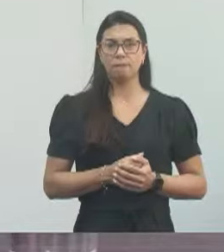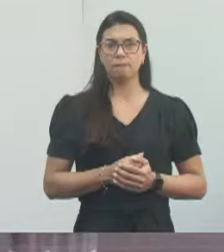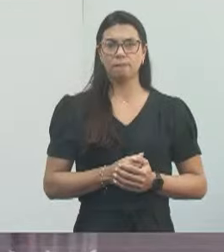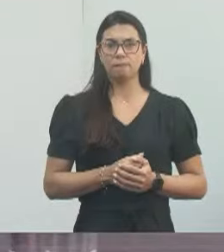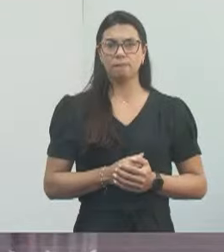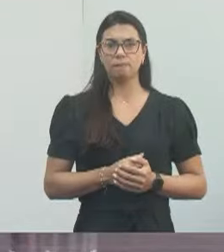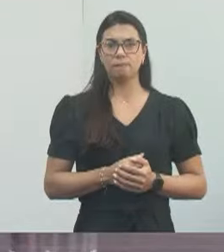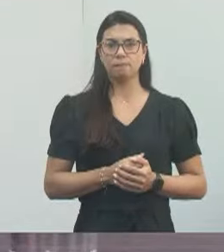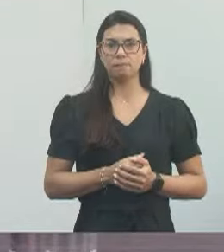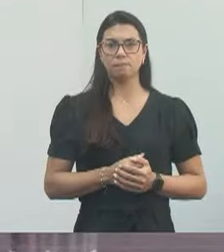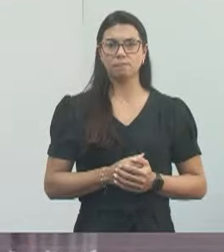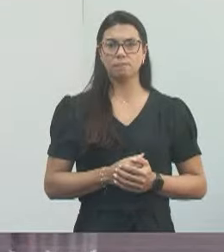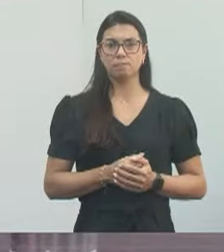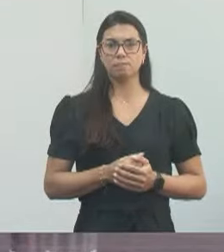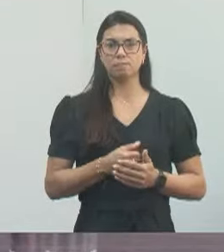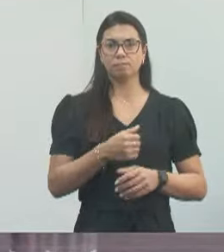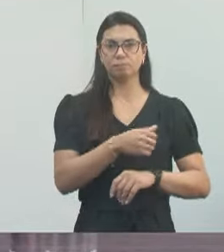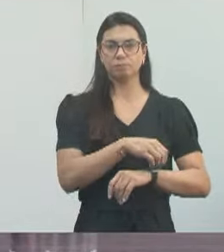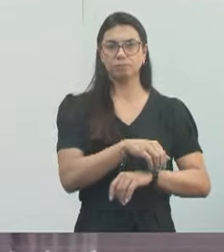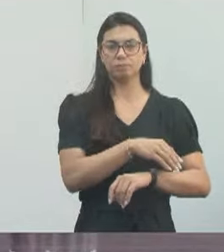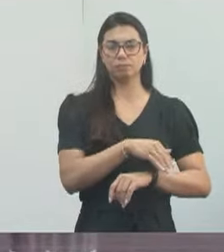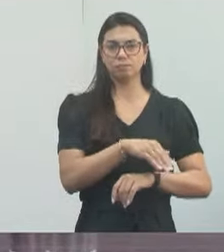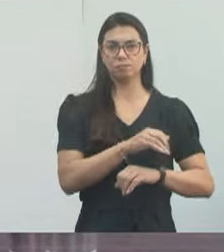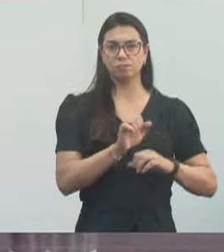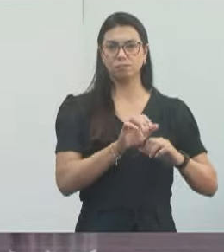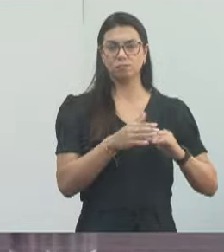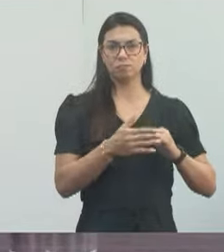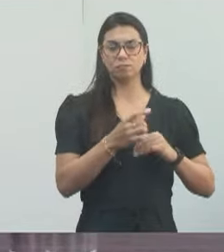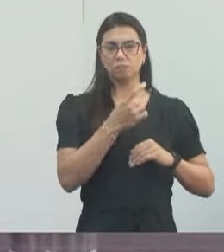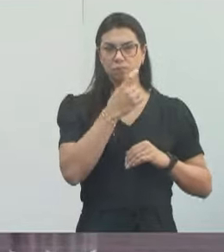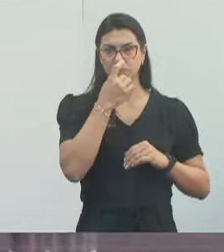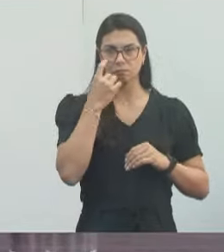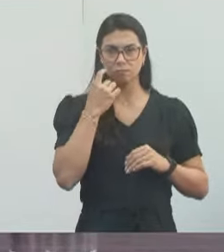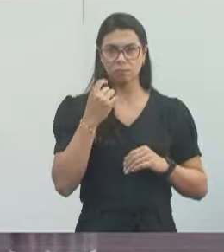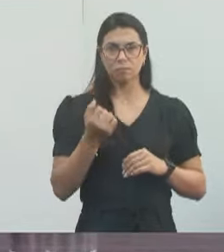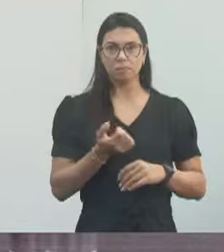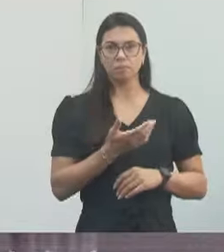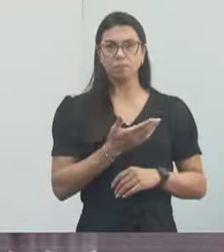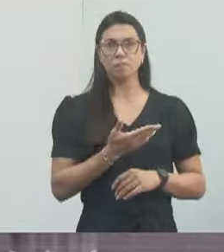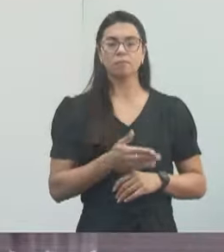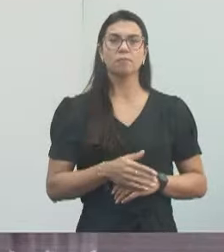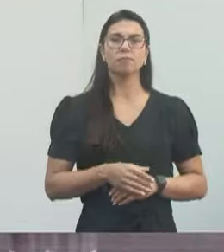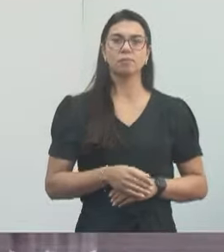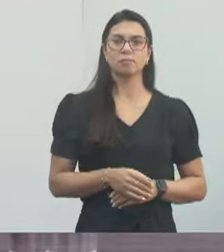foto Rua taqua Parque meala outra